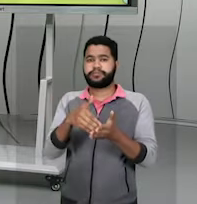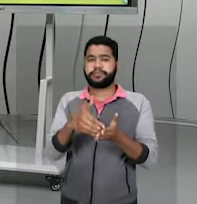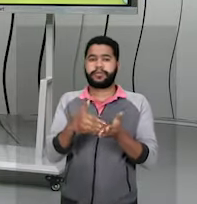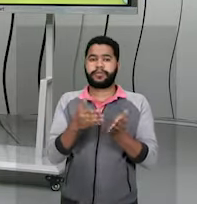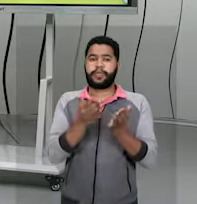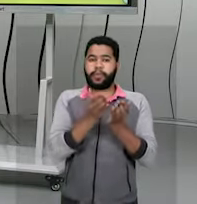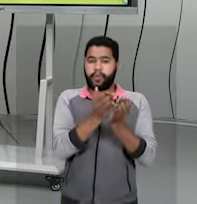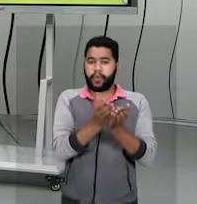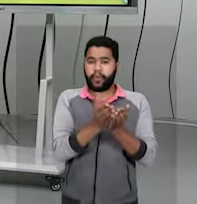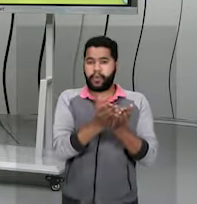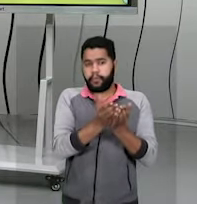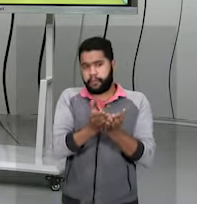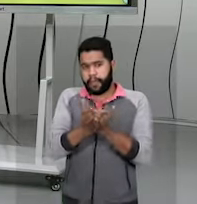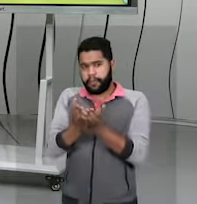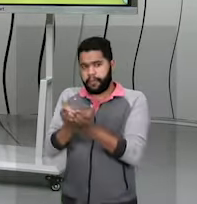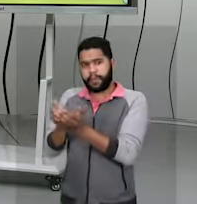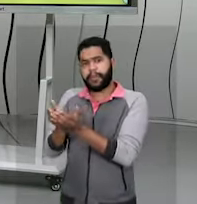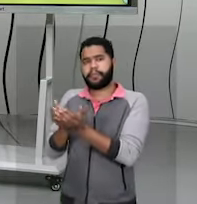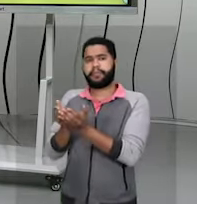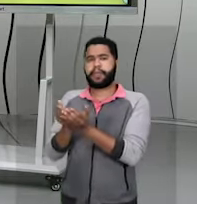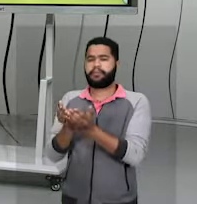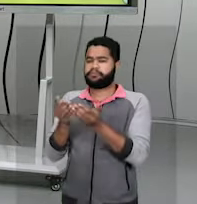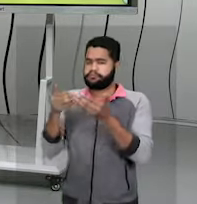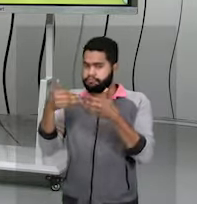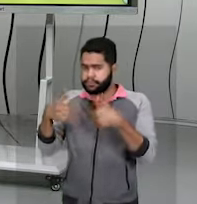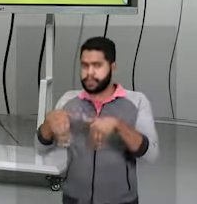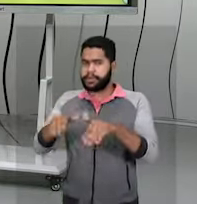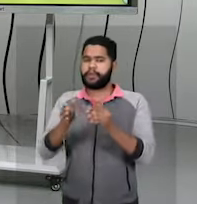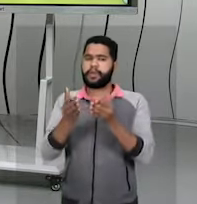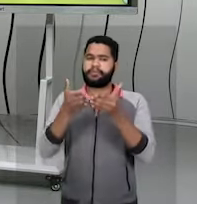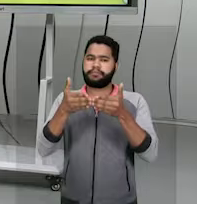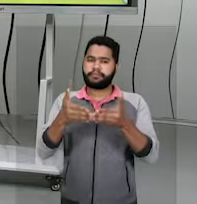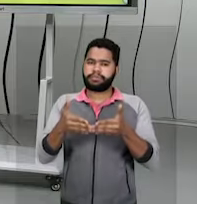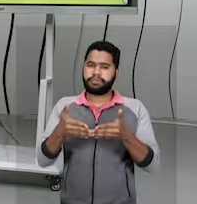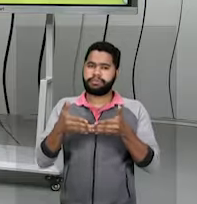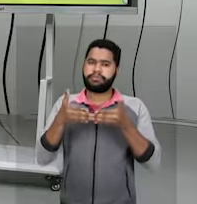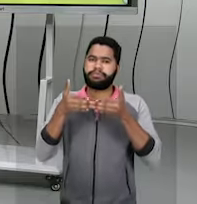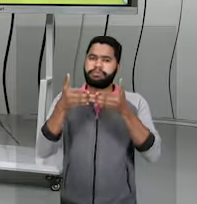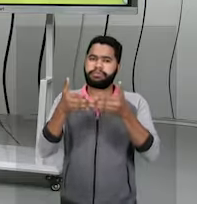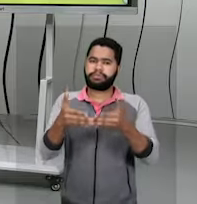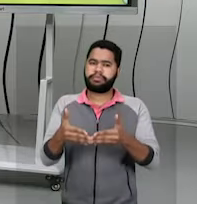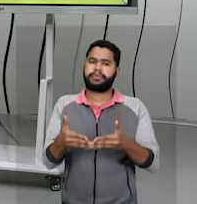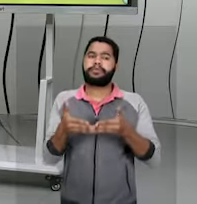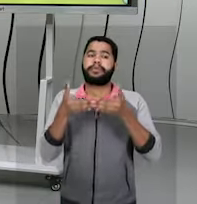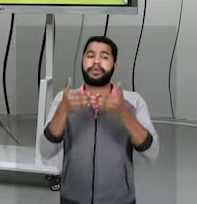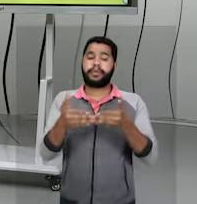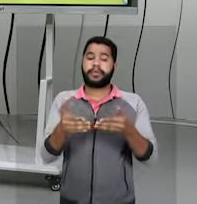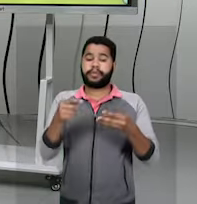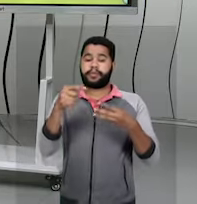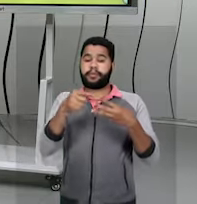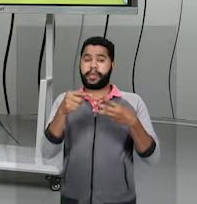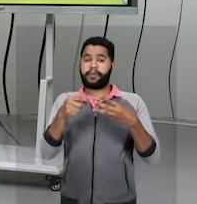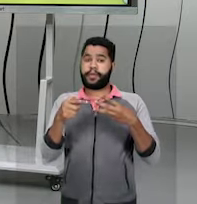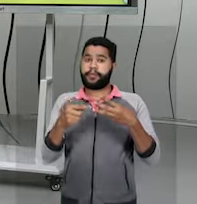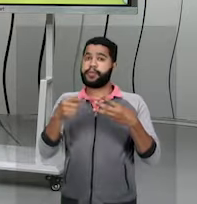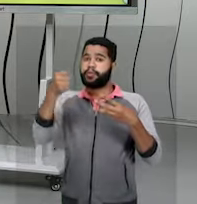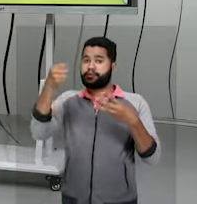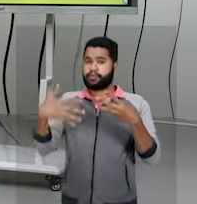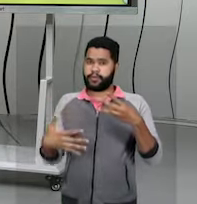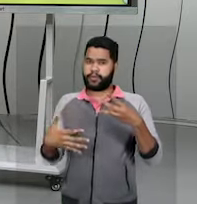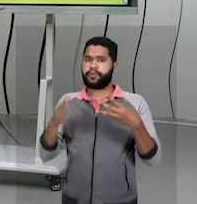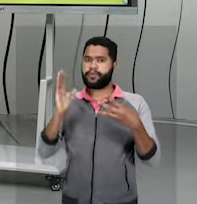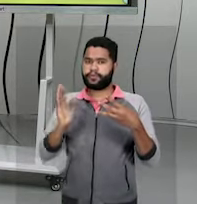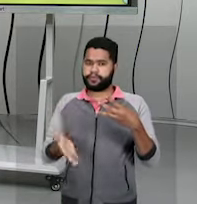até os portos para ser embarcado no navio então a gente falou aqui de três meios né